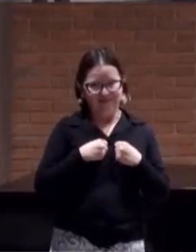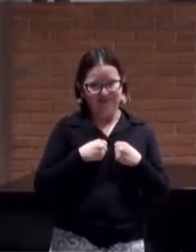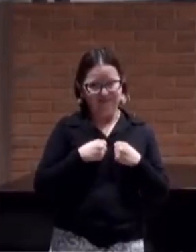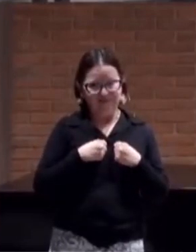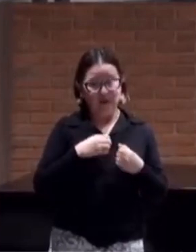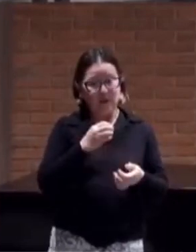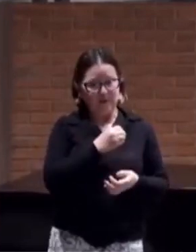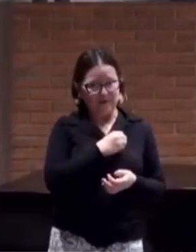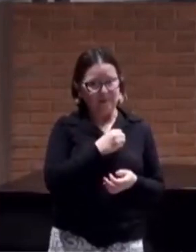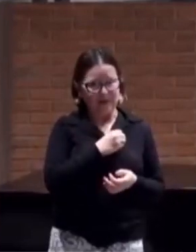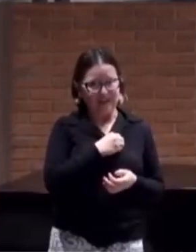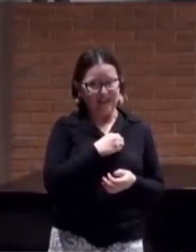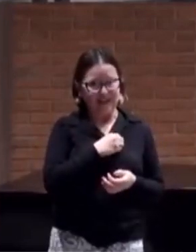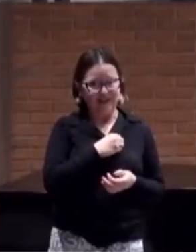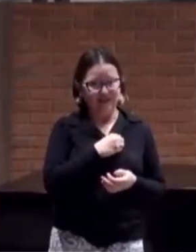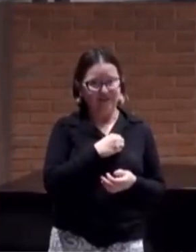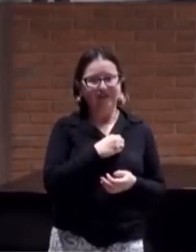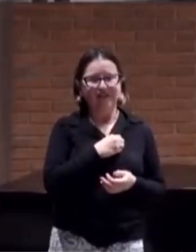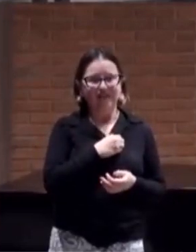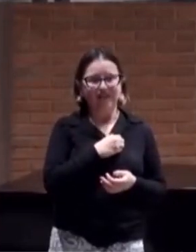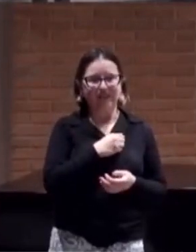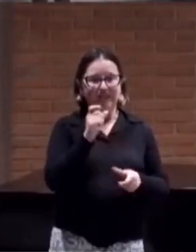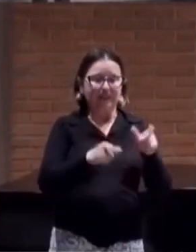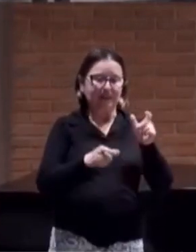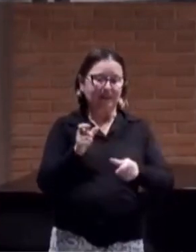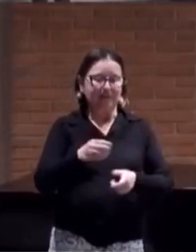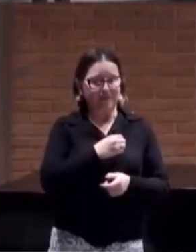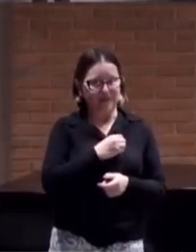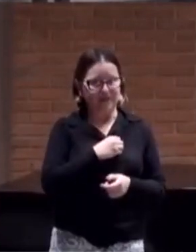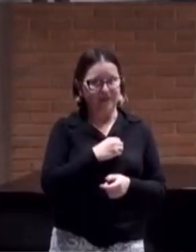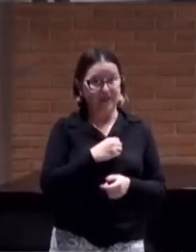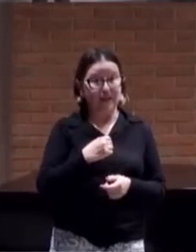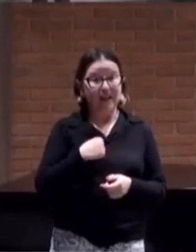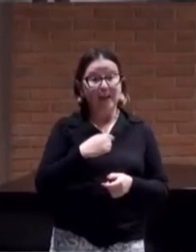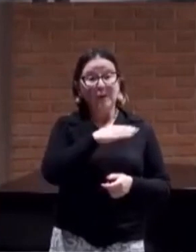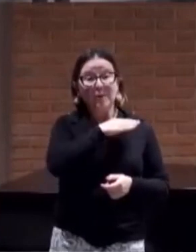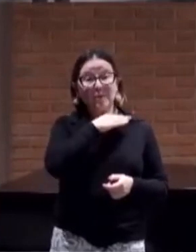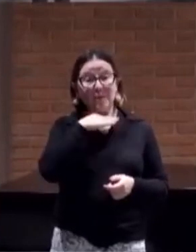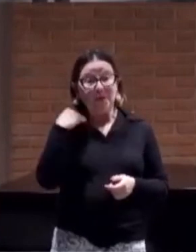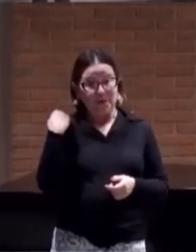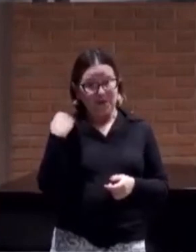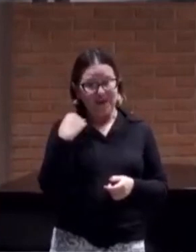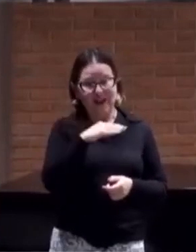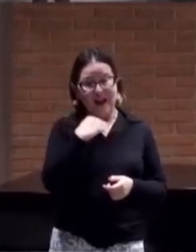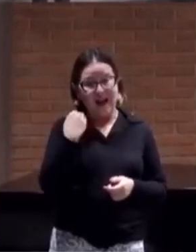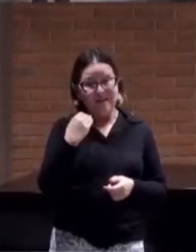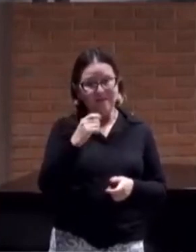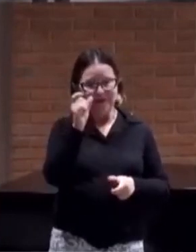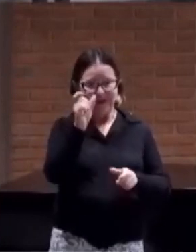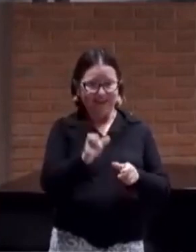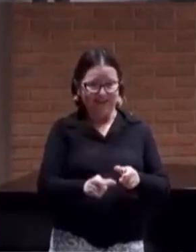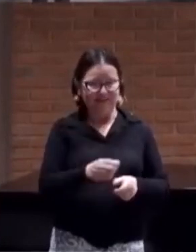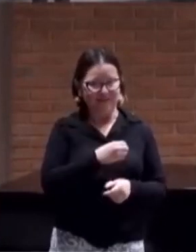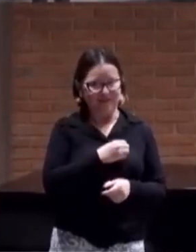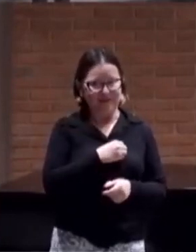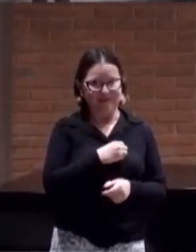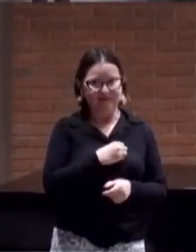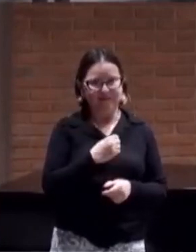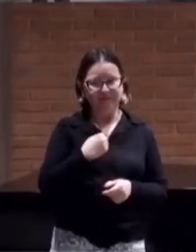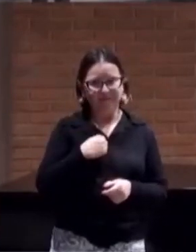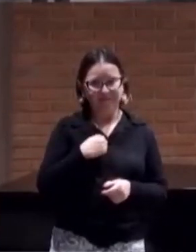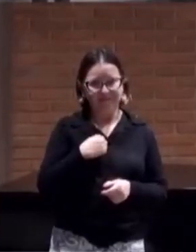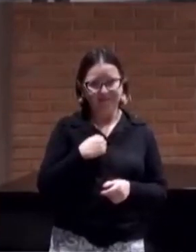o pecado do pecador. Eu vou morrer a morte do pecador. E eu